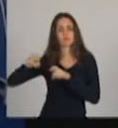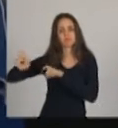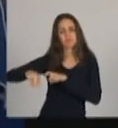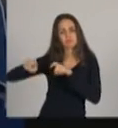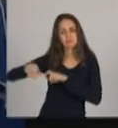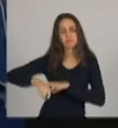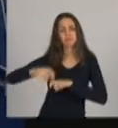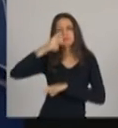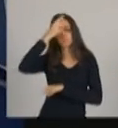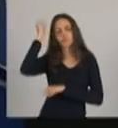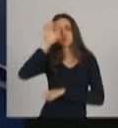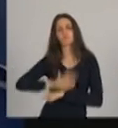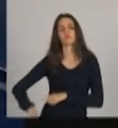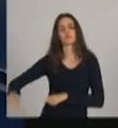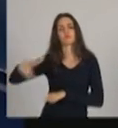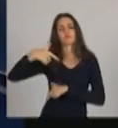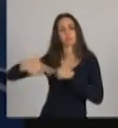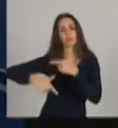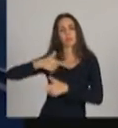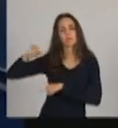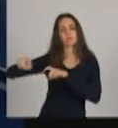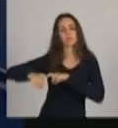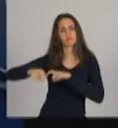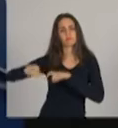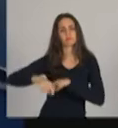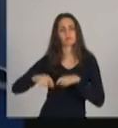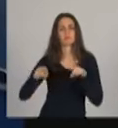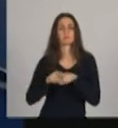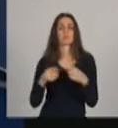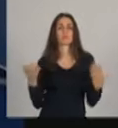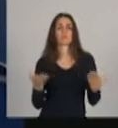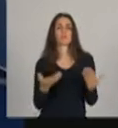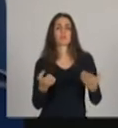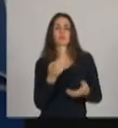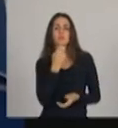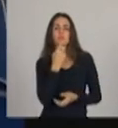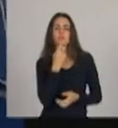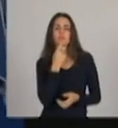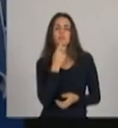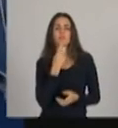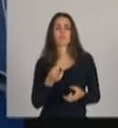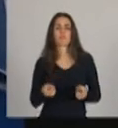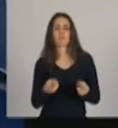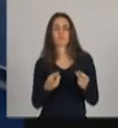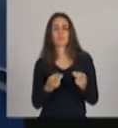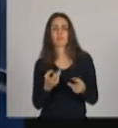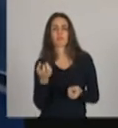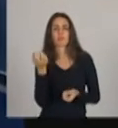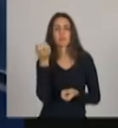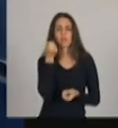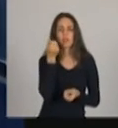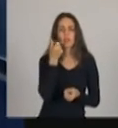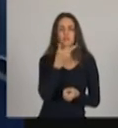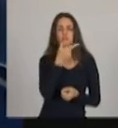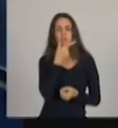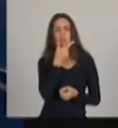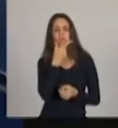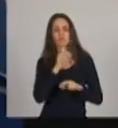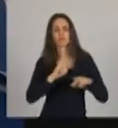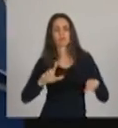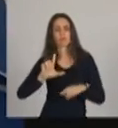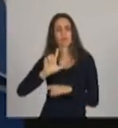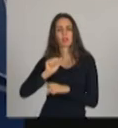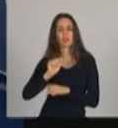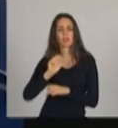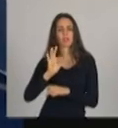modo geral. E agora, com a recente indústria de laticínios que está acontecendo e que vai